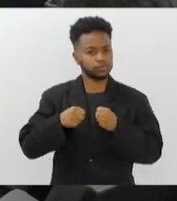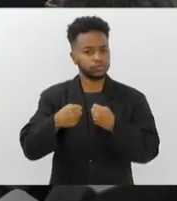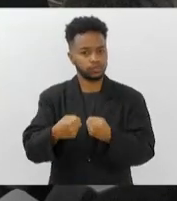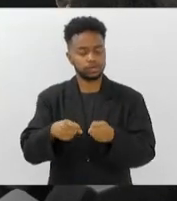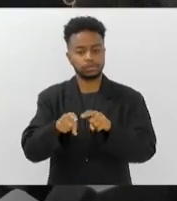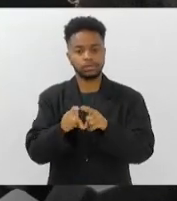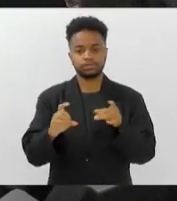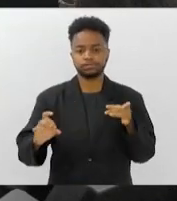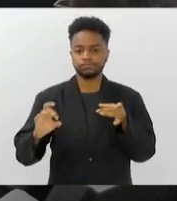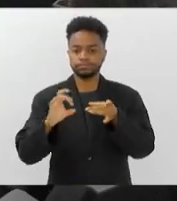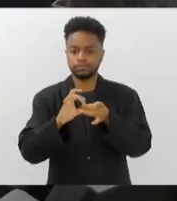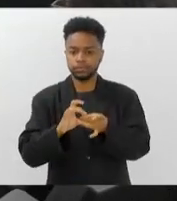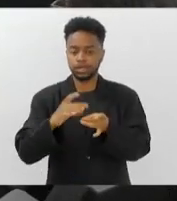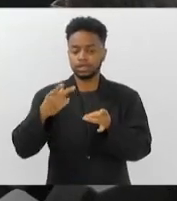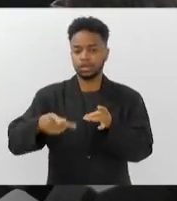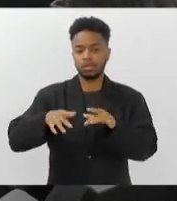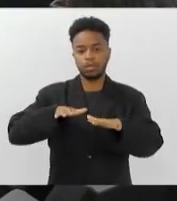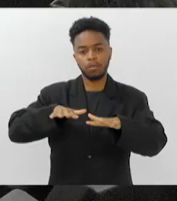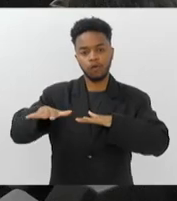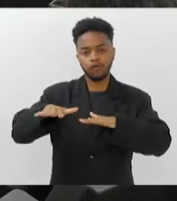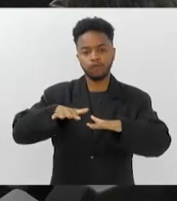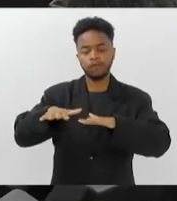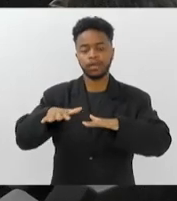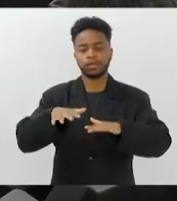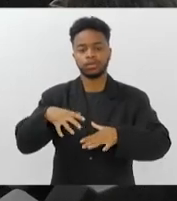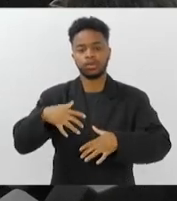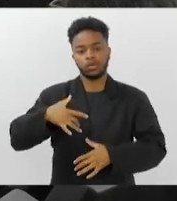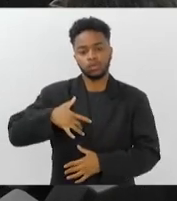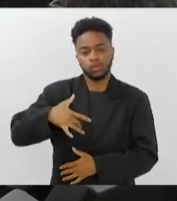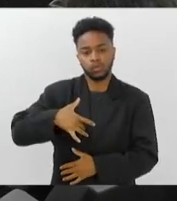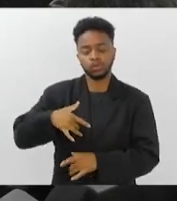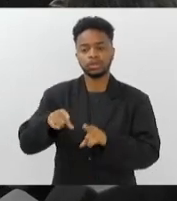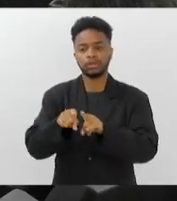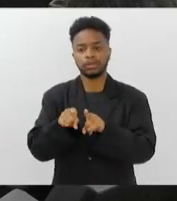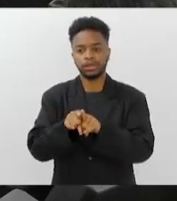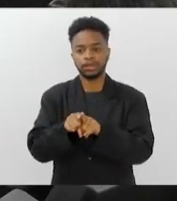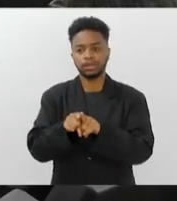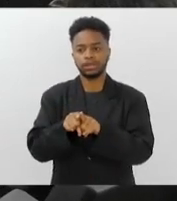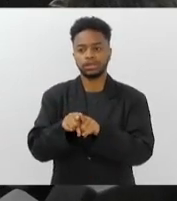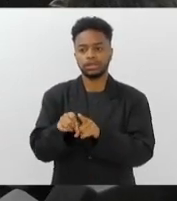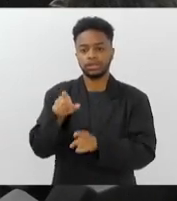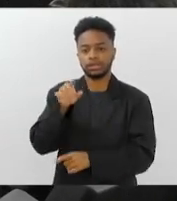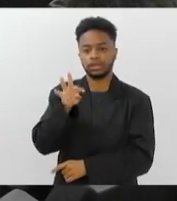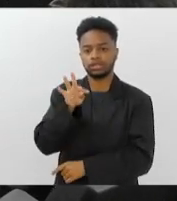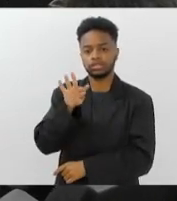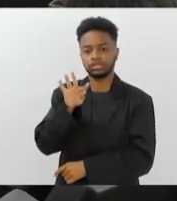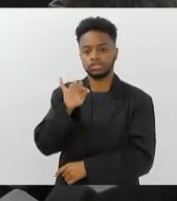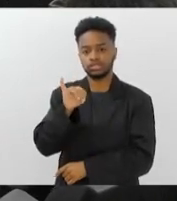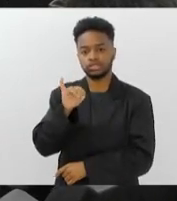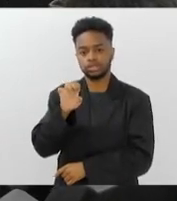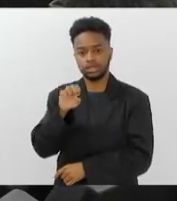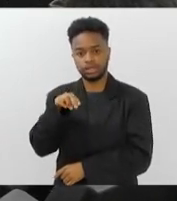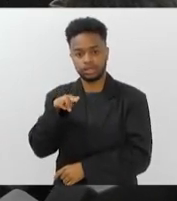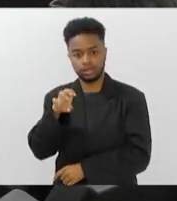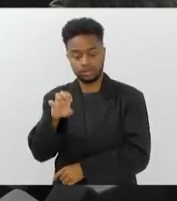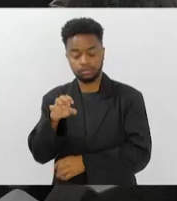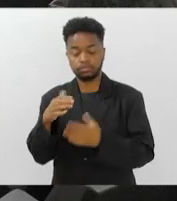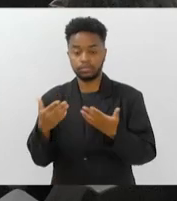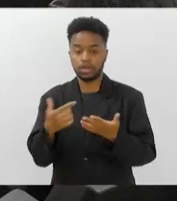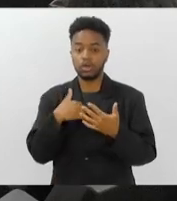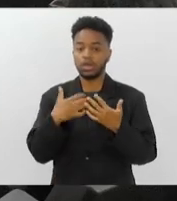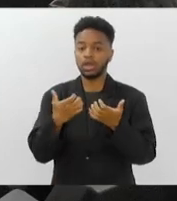tuberculose do Estado do Rio de Janeiro Maro Sérgio TM querida eh Quero iniciar então a